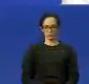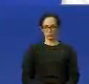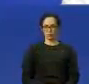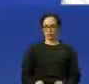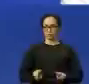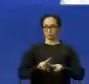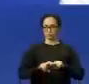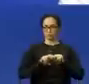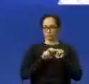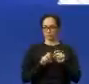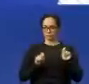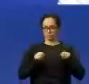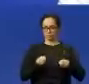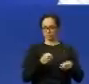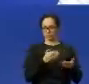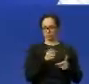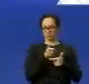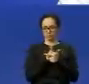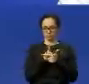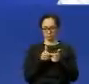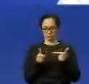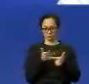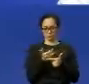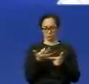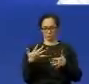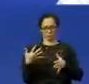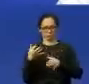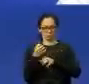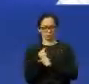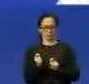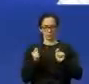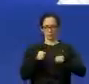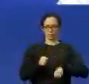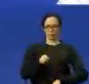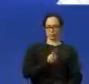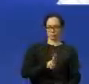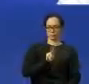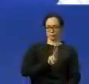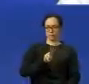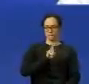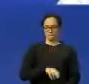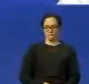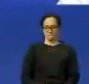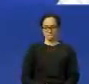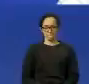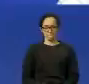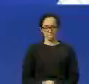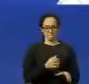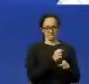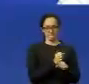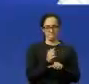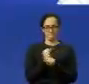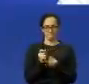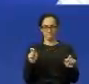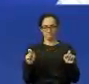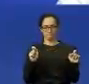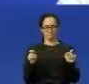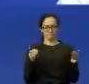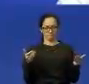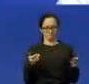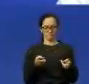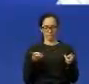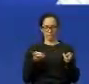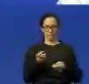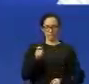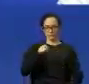bastando fazer a divisão que o exercício propõe, número de dentes da coroa pelo número de dentes da catraca,